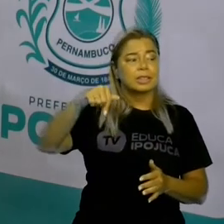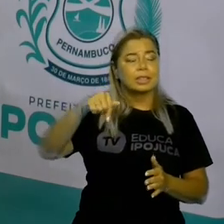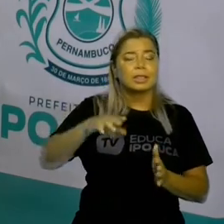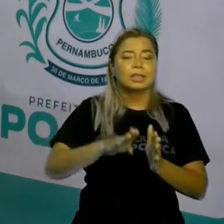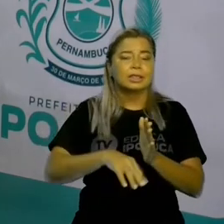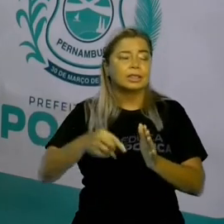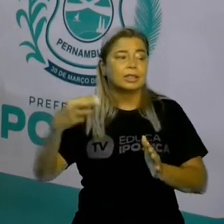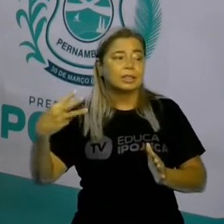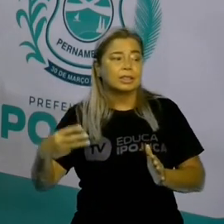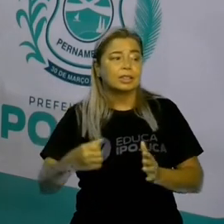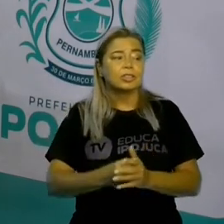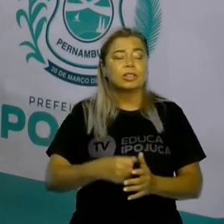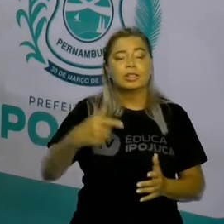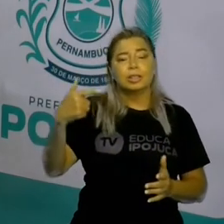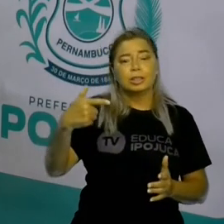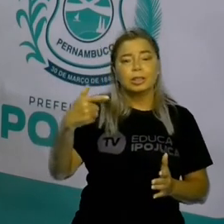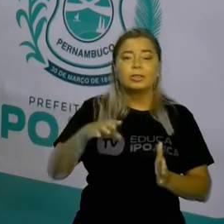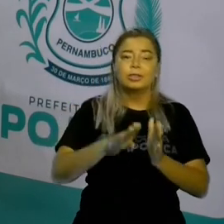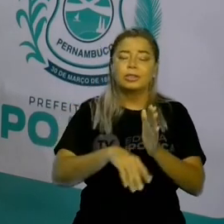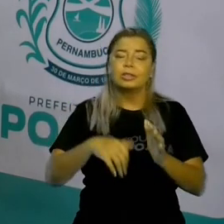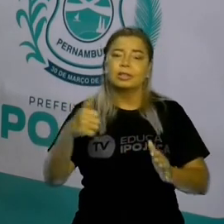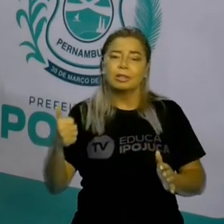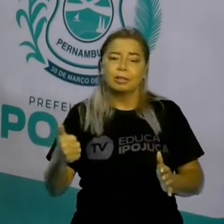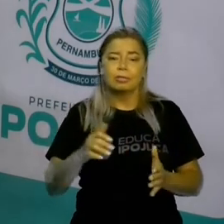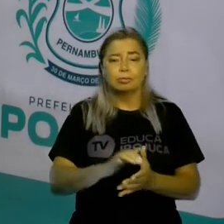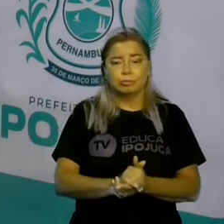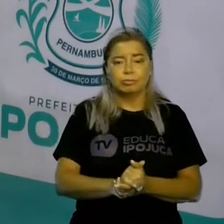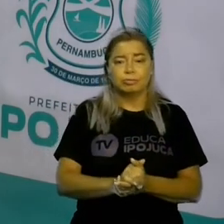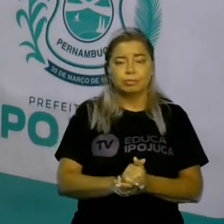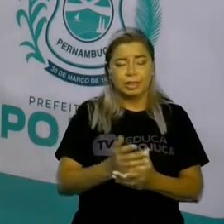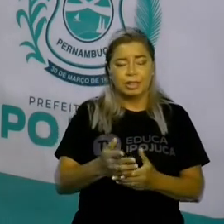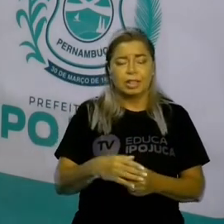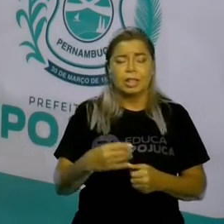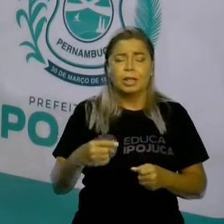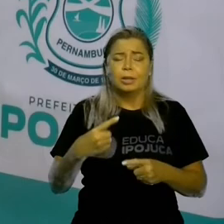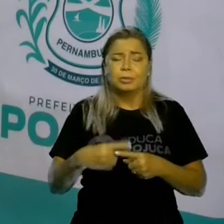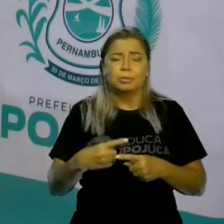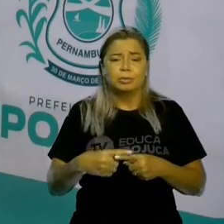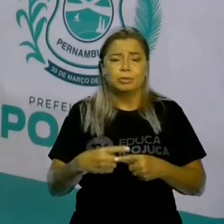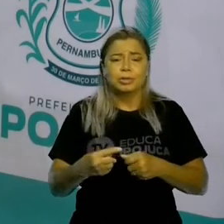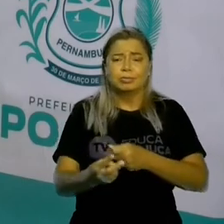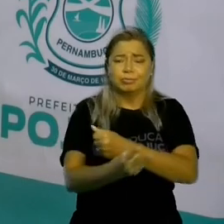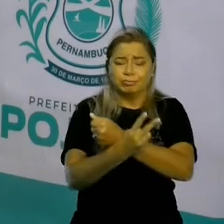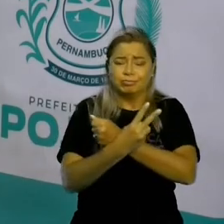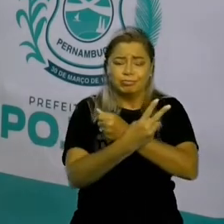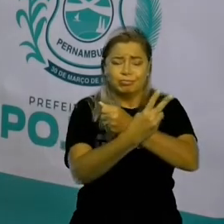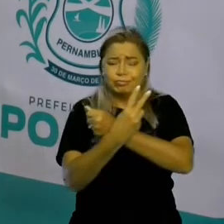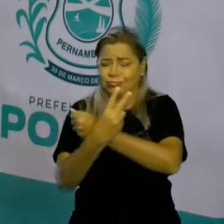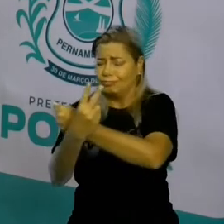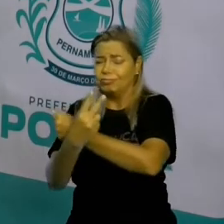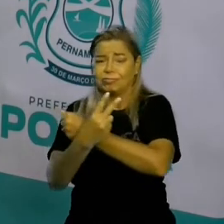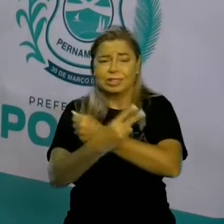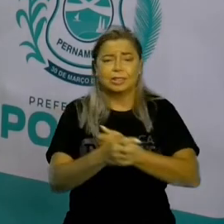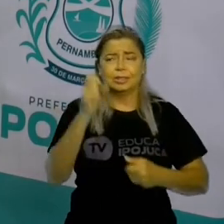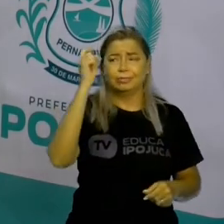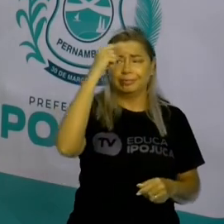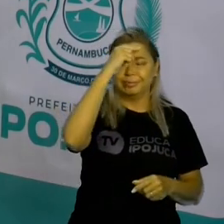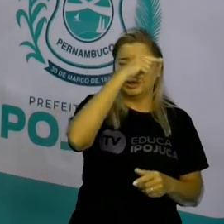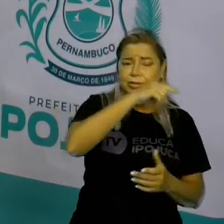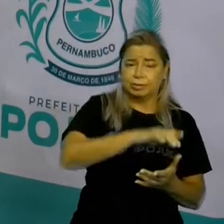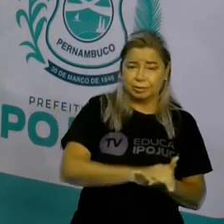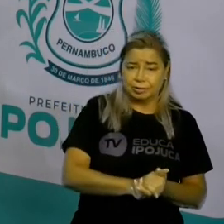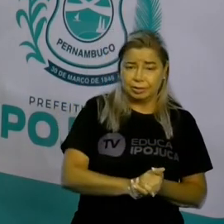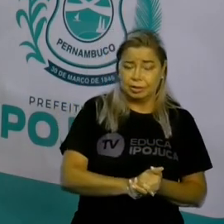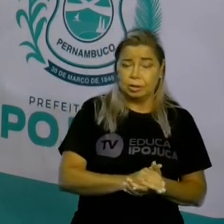1. Muito mais fácil do que se a gente saísse pedindo emprestado a todo mundo de lá de trás. Dá para fazer isso